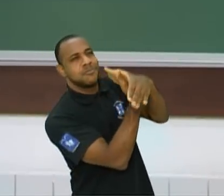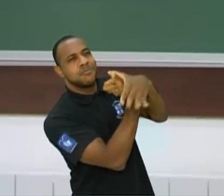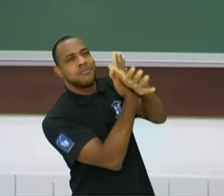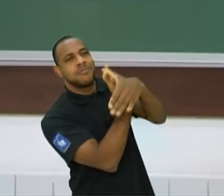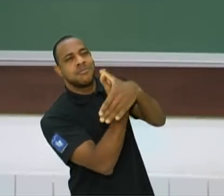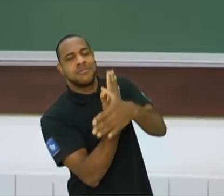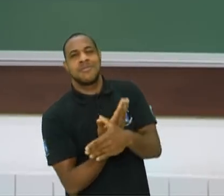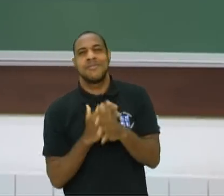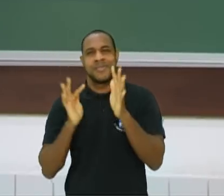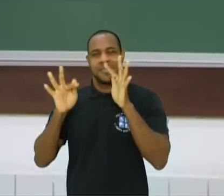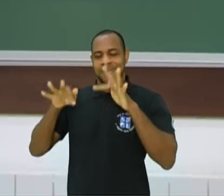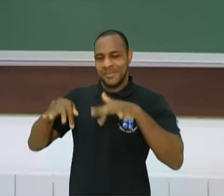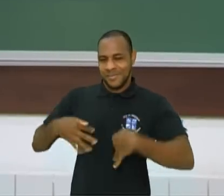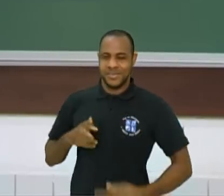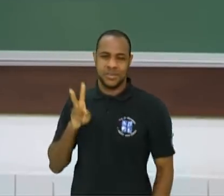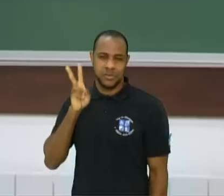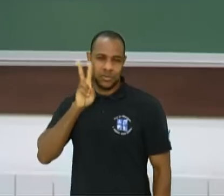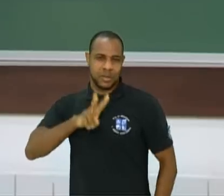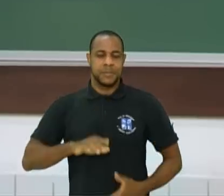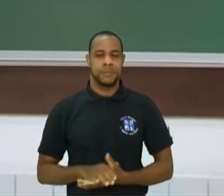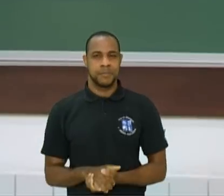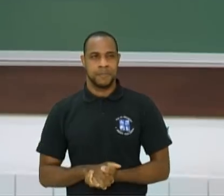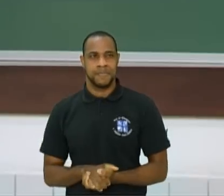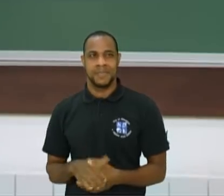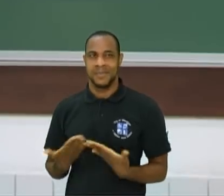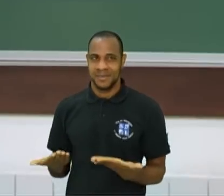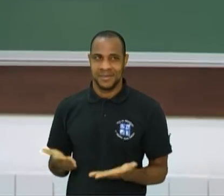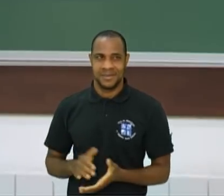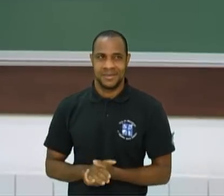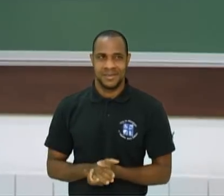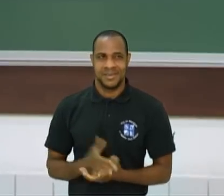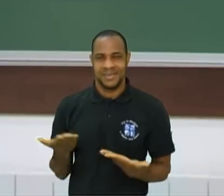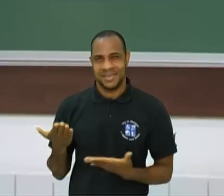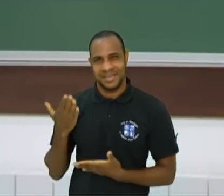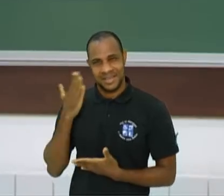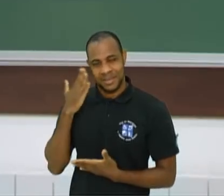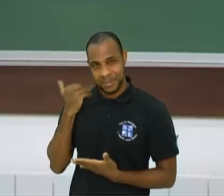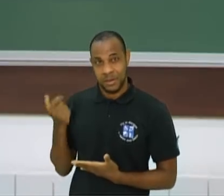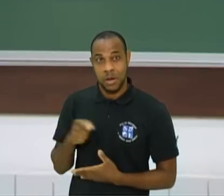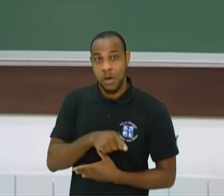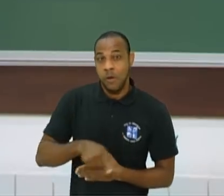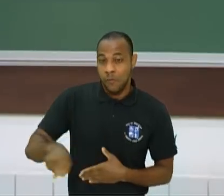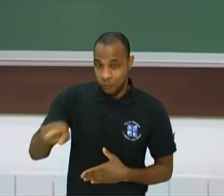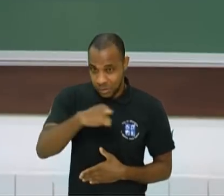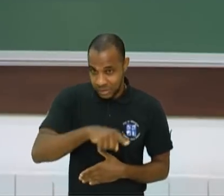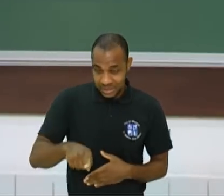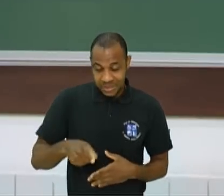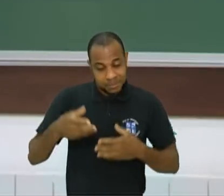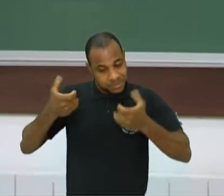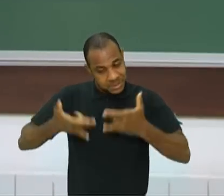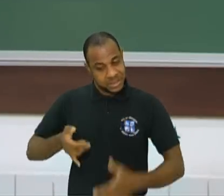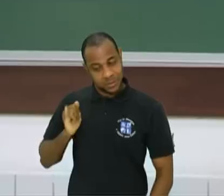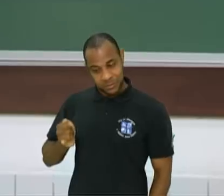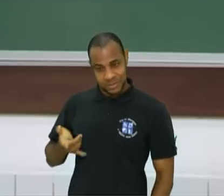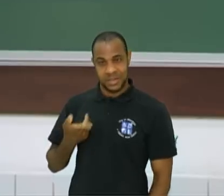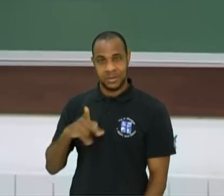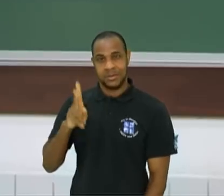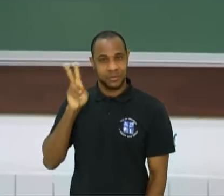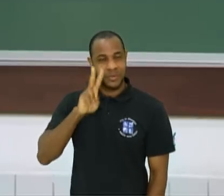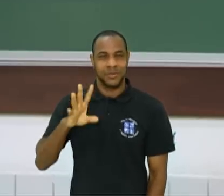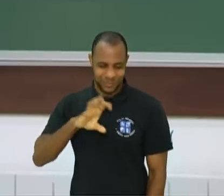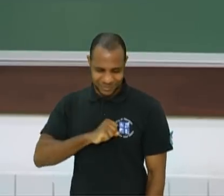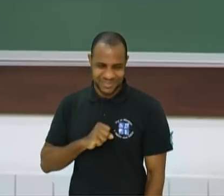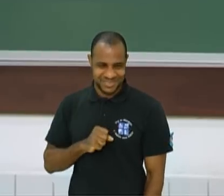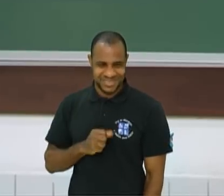E fim da história. Quem souber outra, que conte agora. Hein, que tal? Gostaram dessa